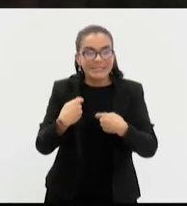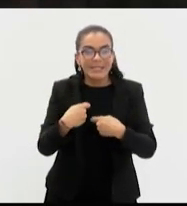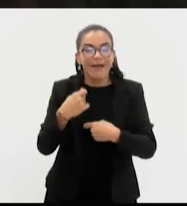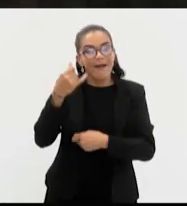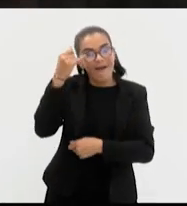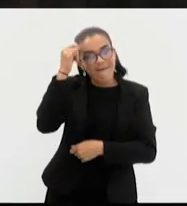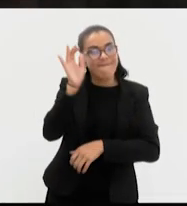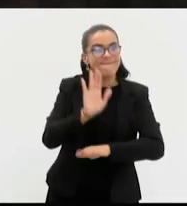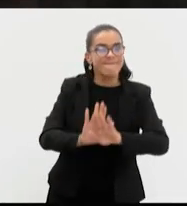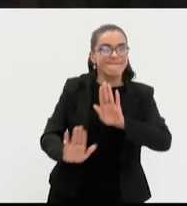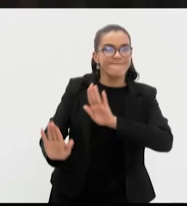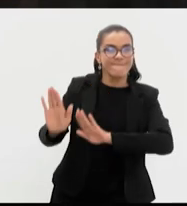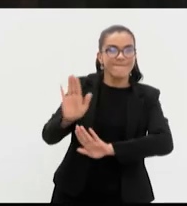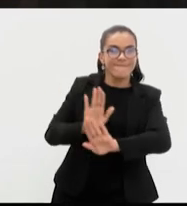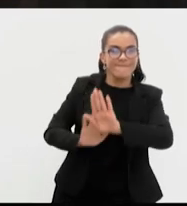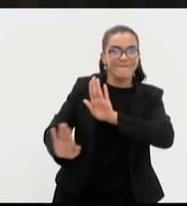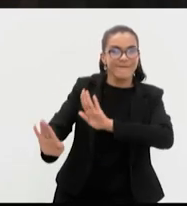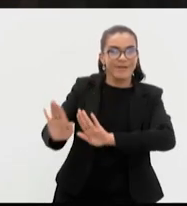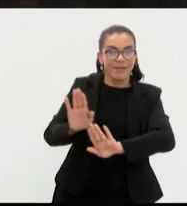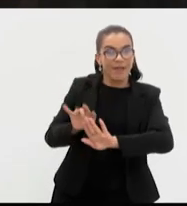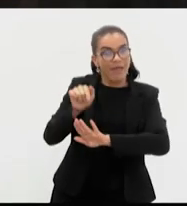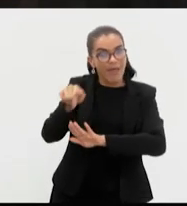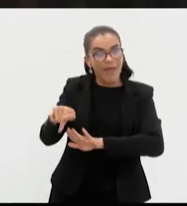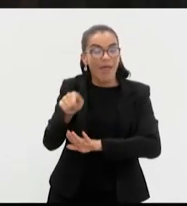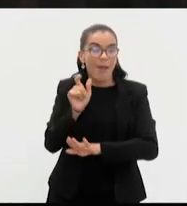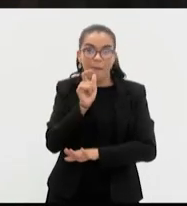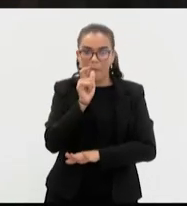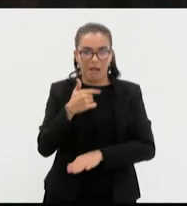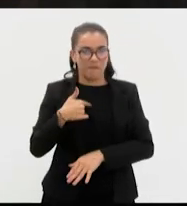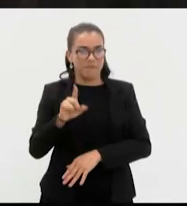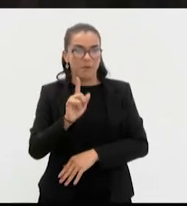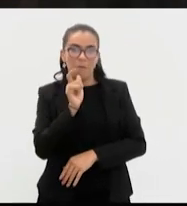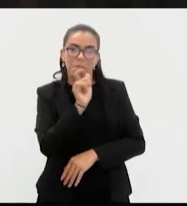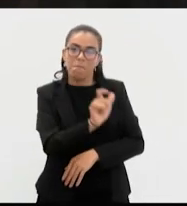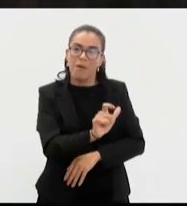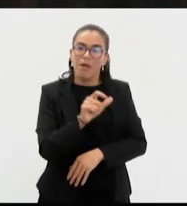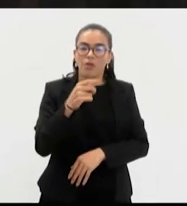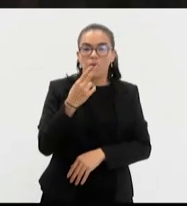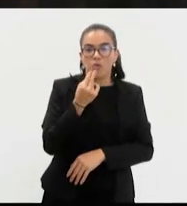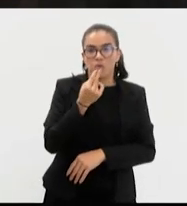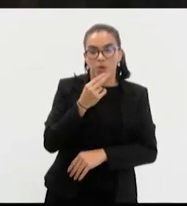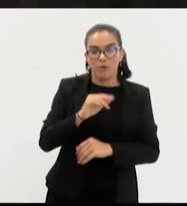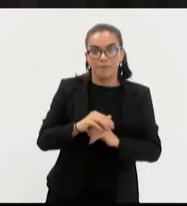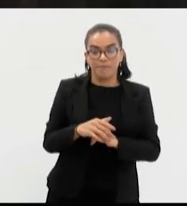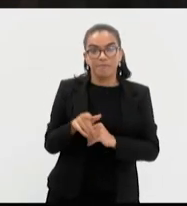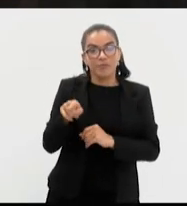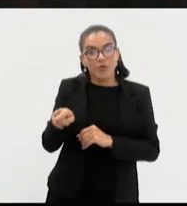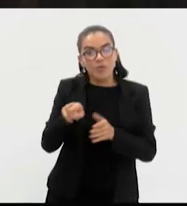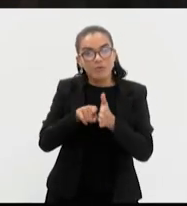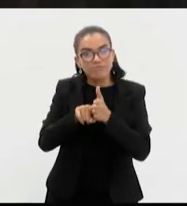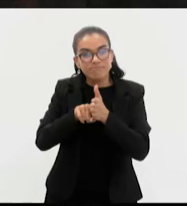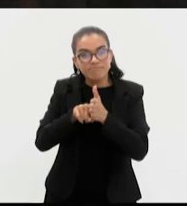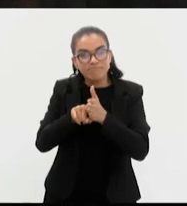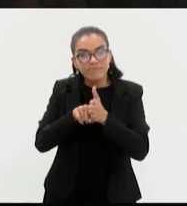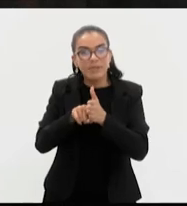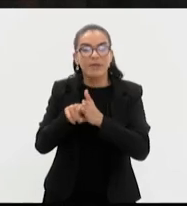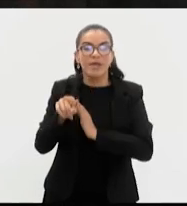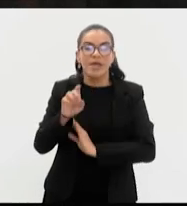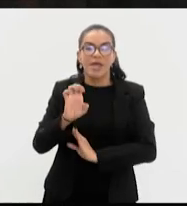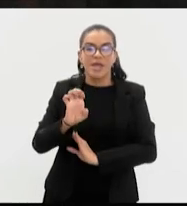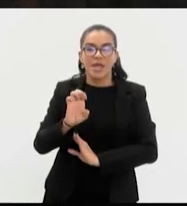evitá-los isso diz o nutrólogo uma pesquisadora chamada euridice Stell diz o